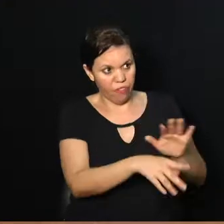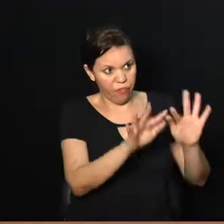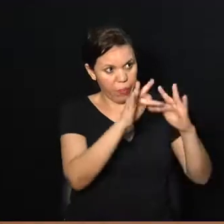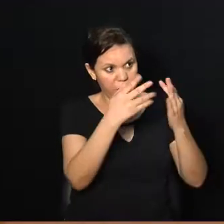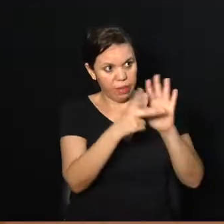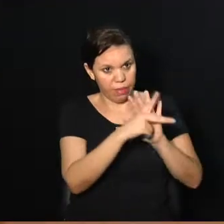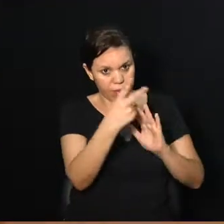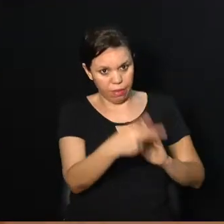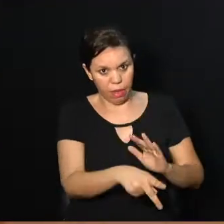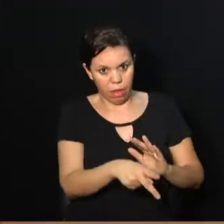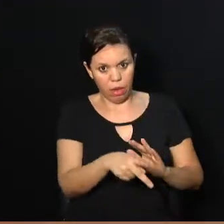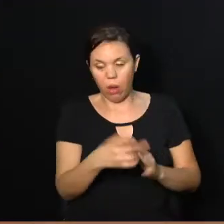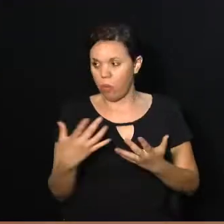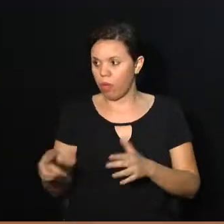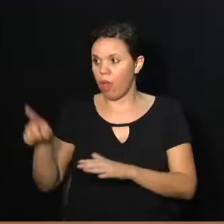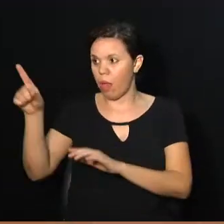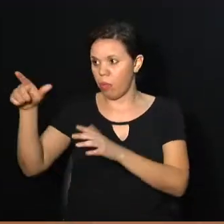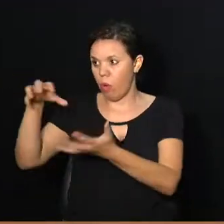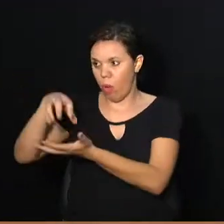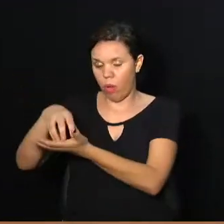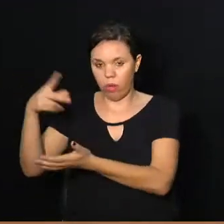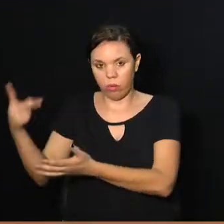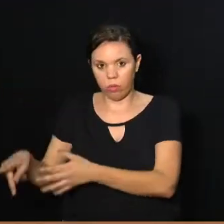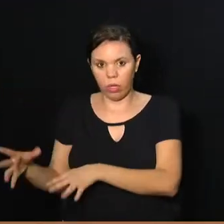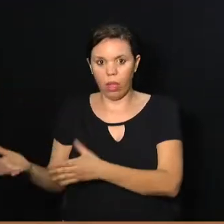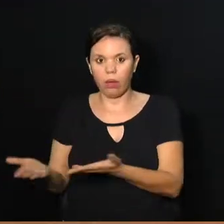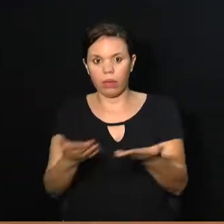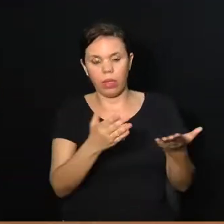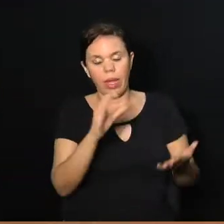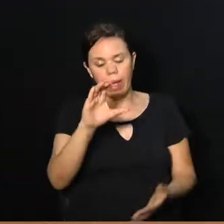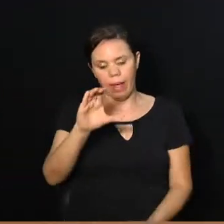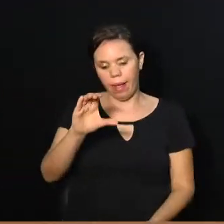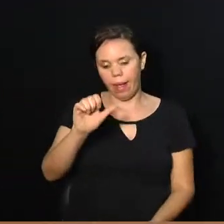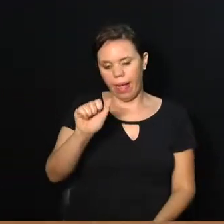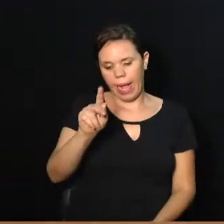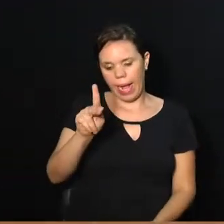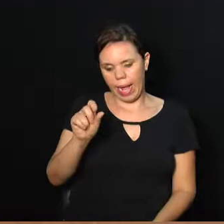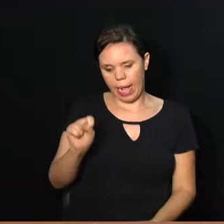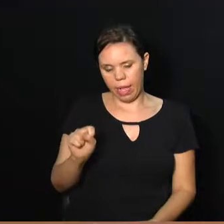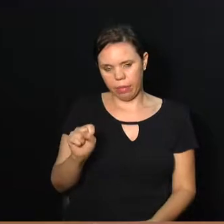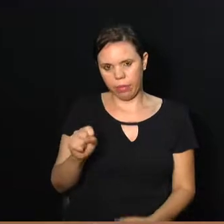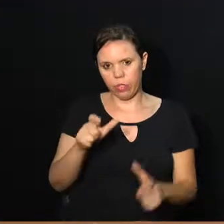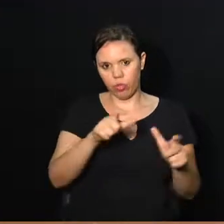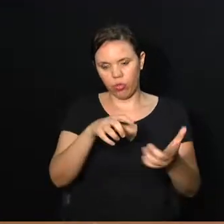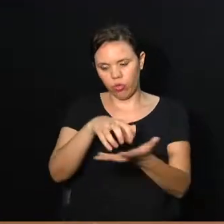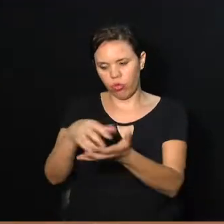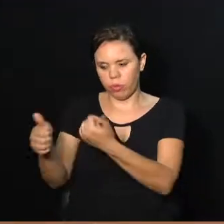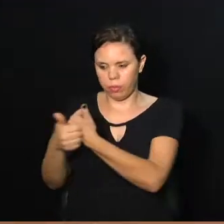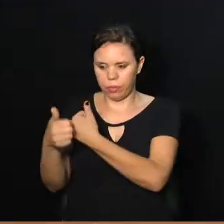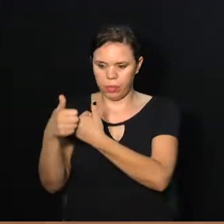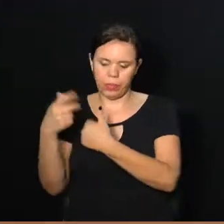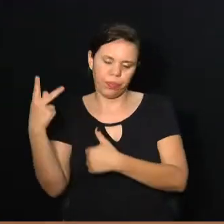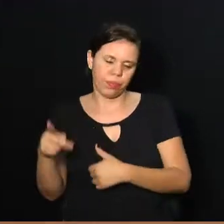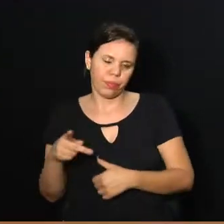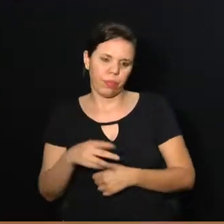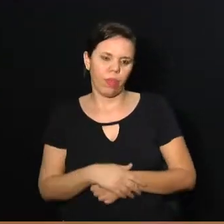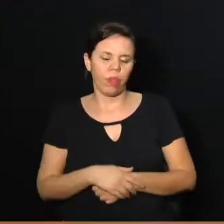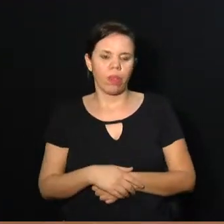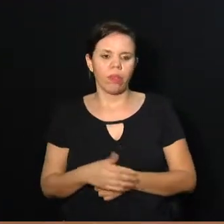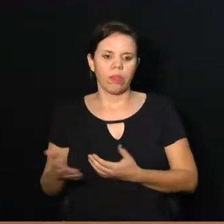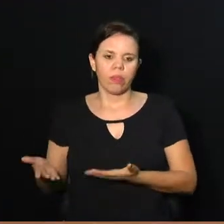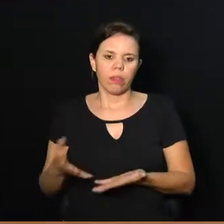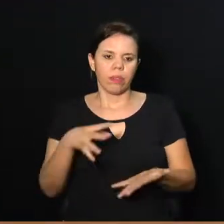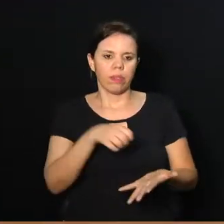familiar e ela não quer ir para a casa da gestante, nós encaminhamos para o CAPS, né, da região, referência dela, encaminhamos